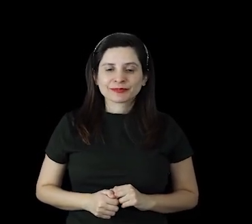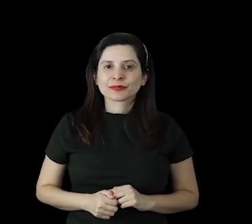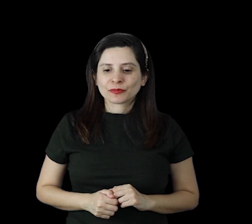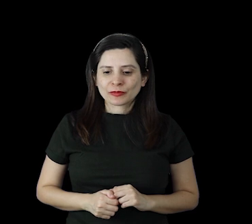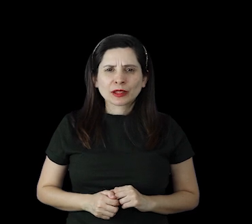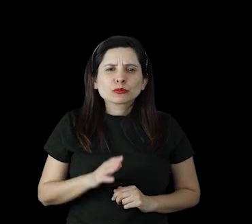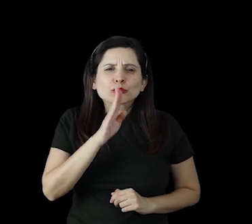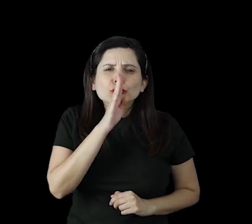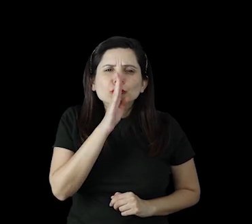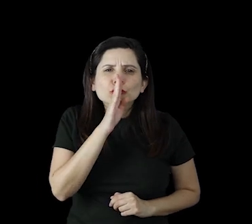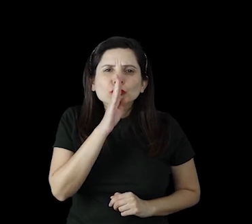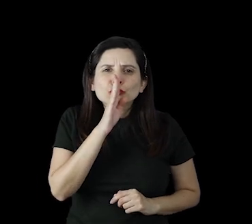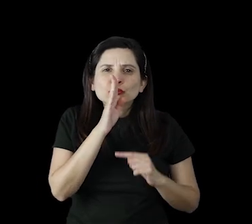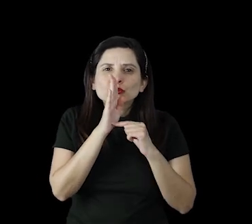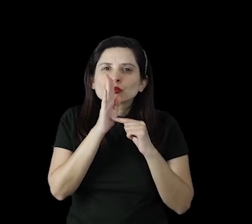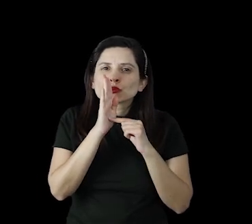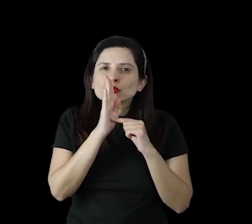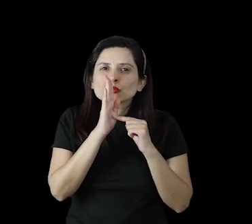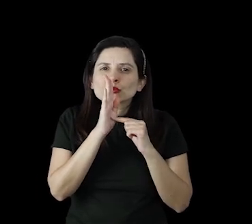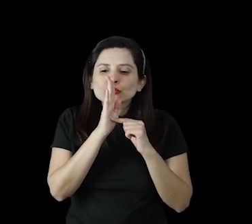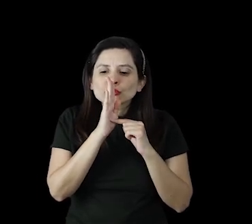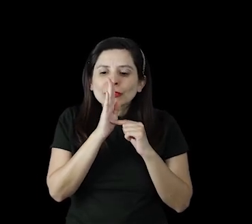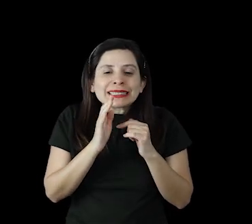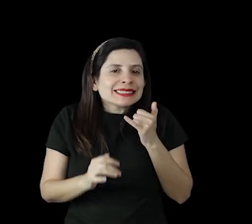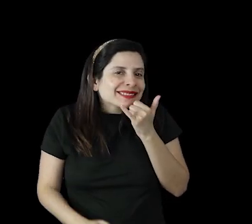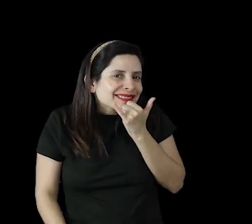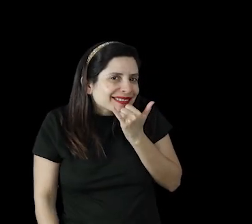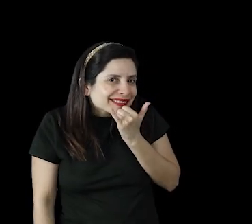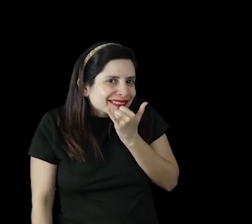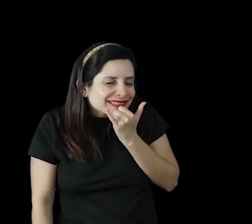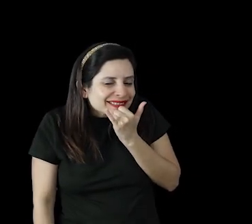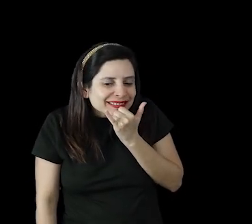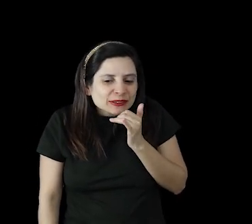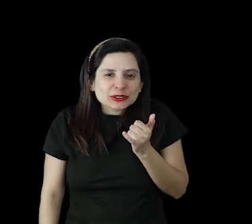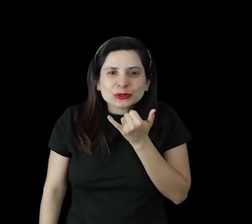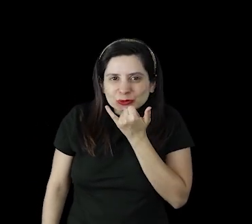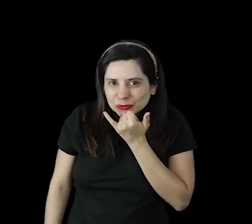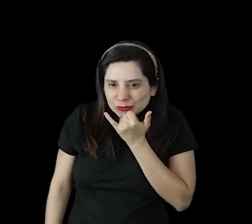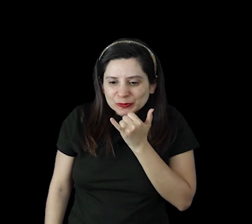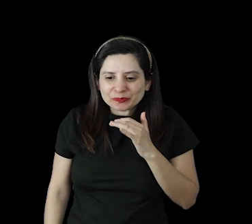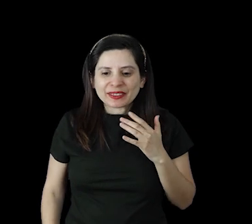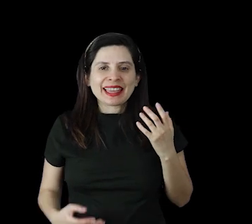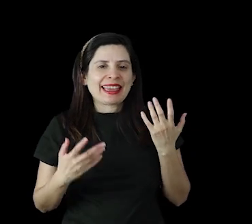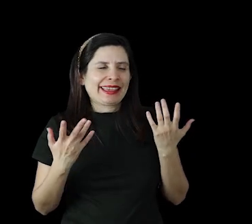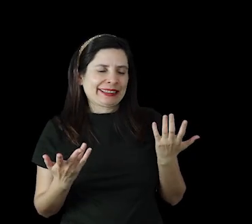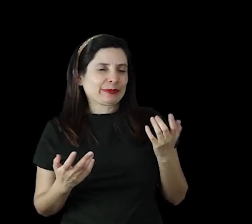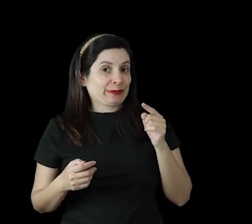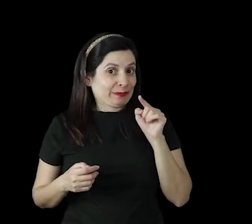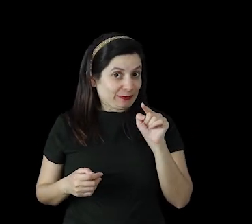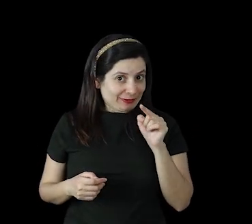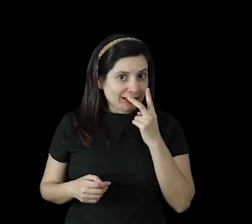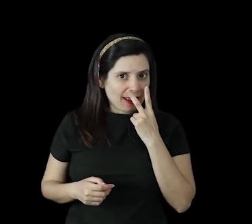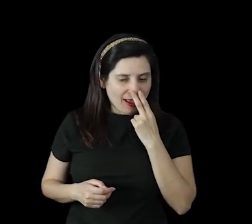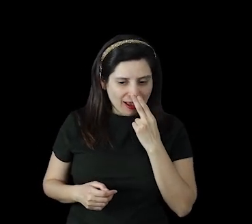Acho que está mudo, está mudo. Ui, desculpa, eu desculpa. Você acha